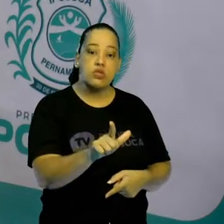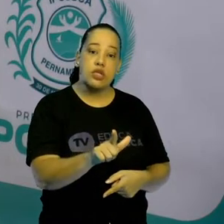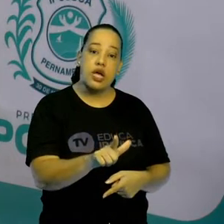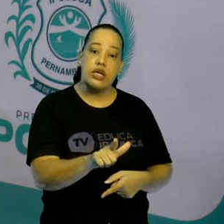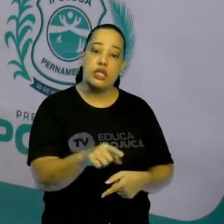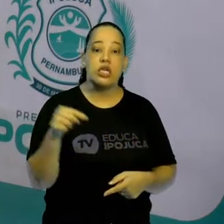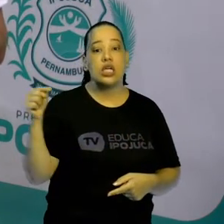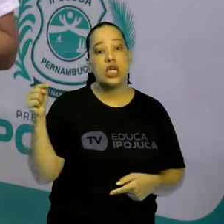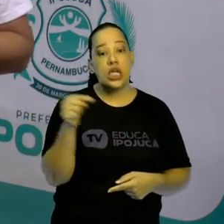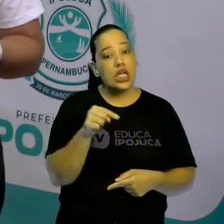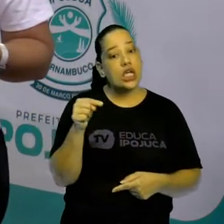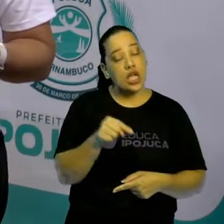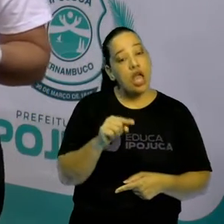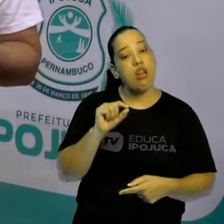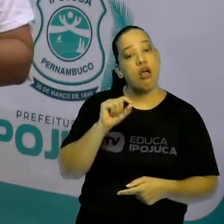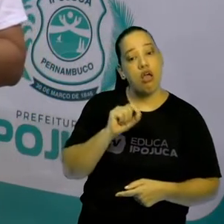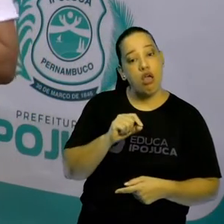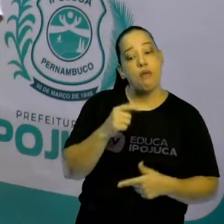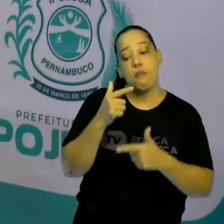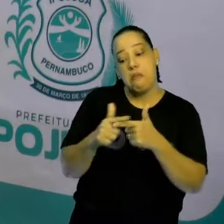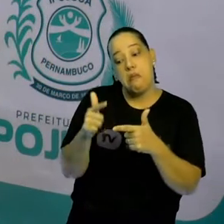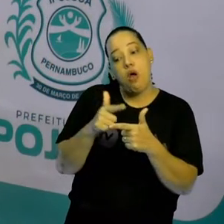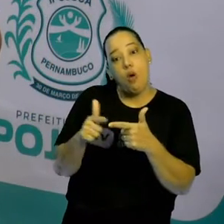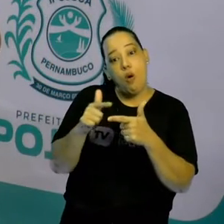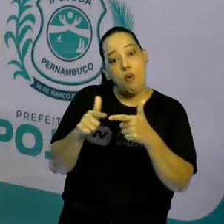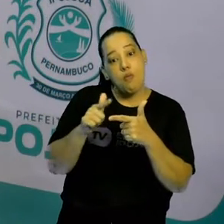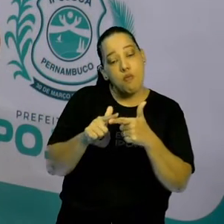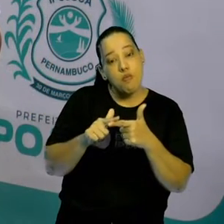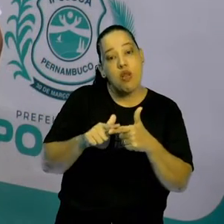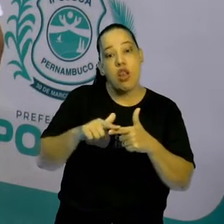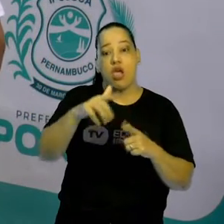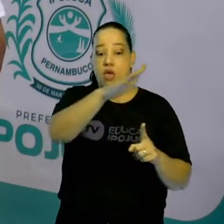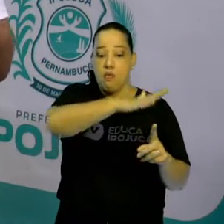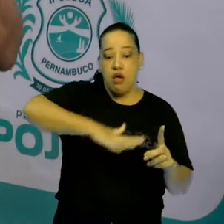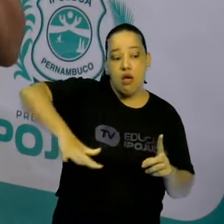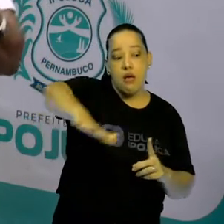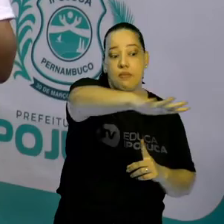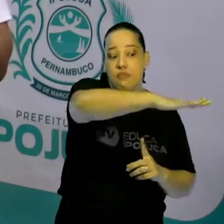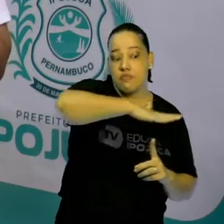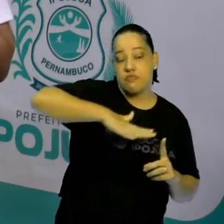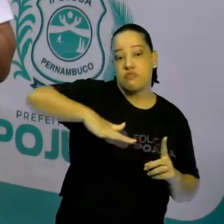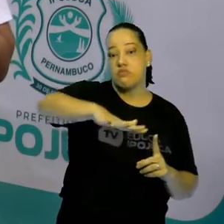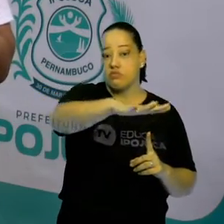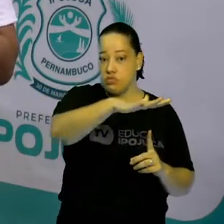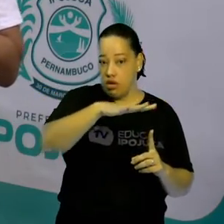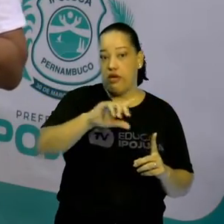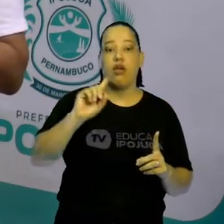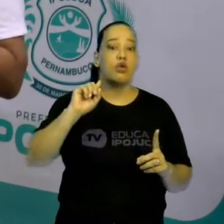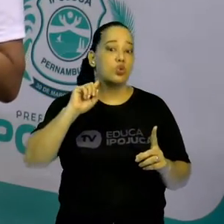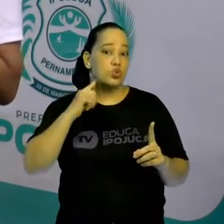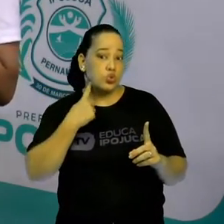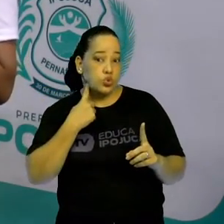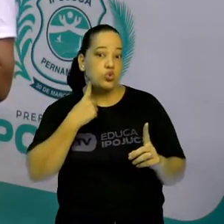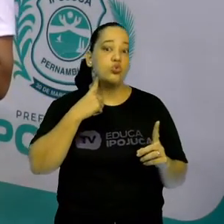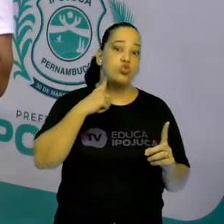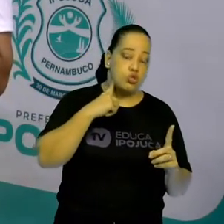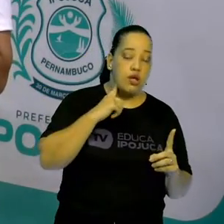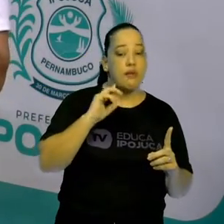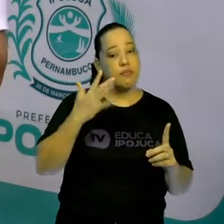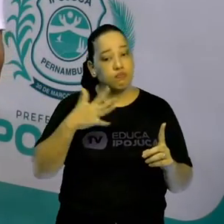ela apresenta um menor risco ambiental, então, ou seja, ela não dá tanto risco para o ambiente. Mas quais são as